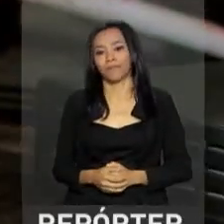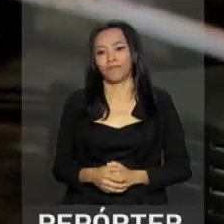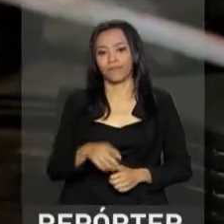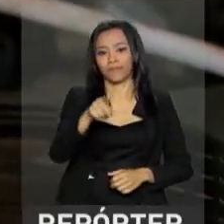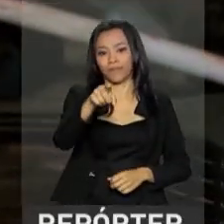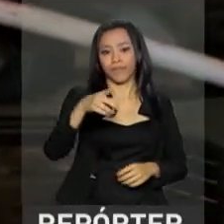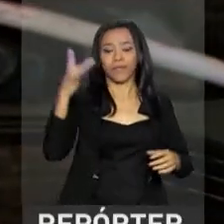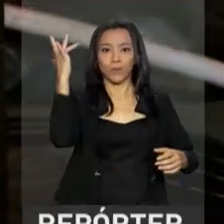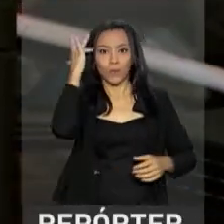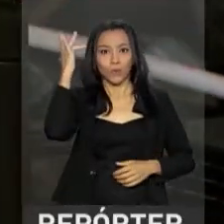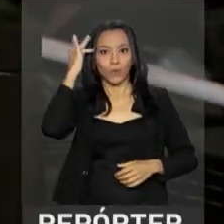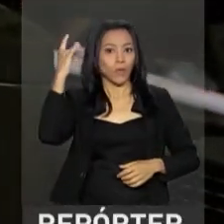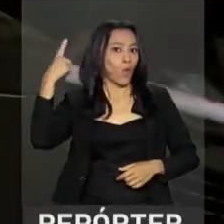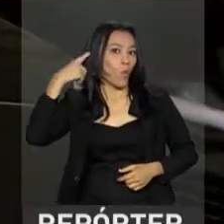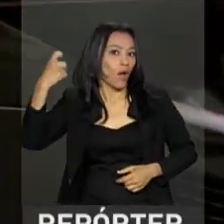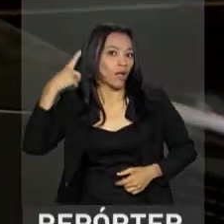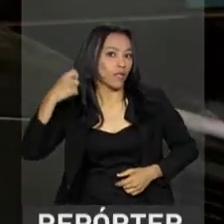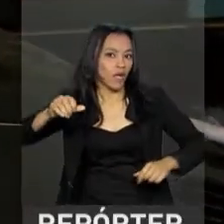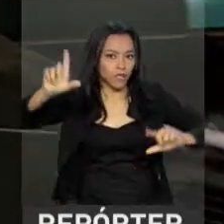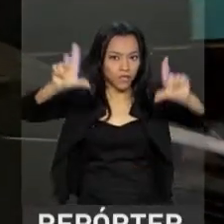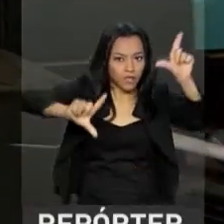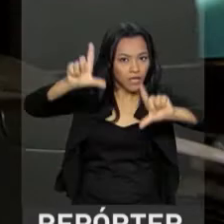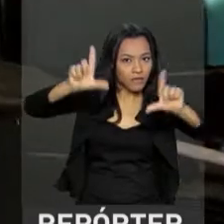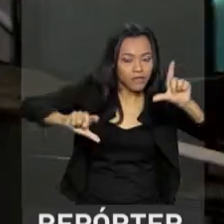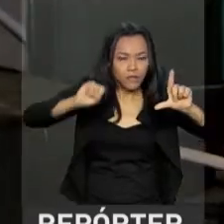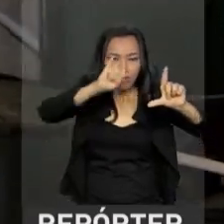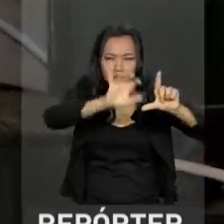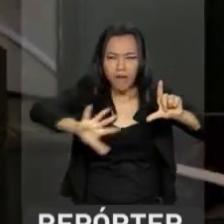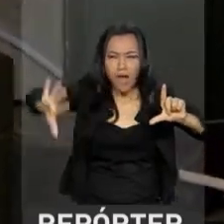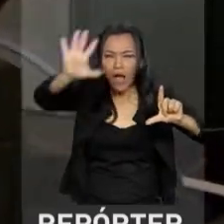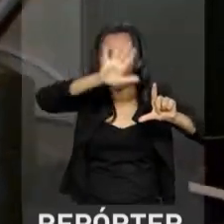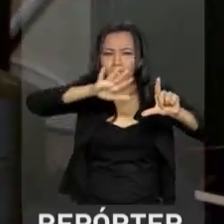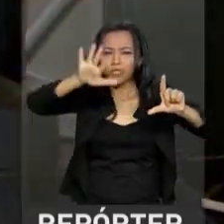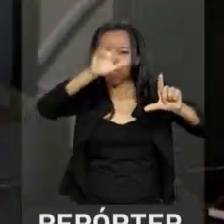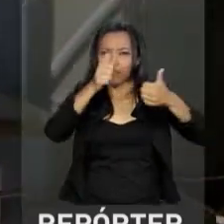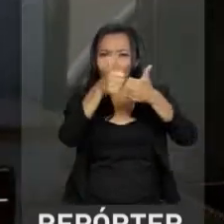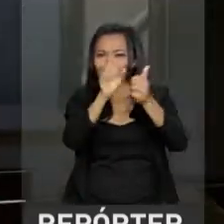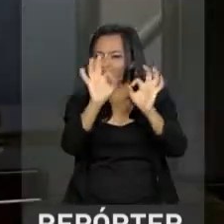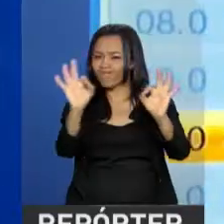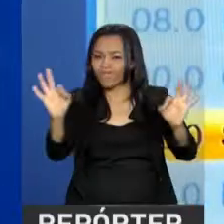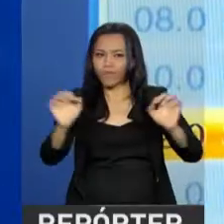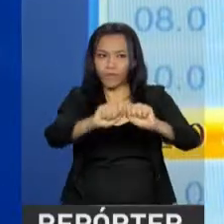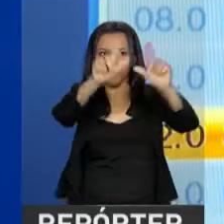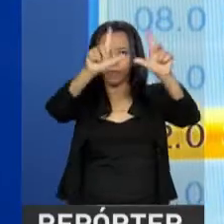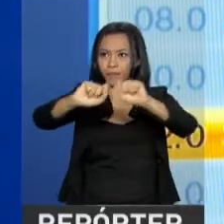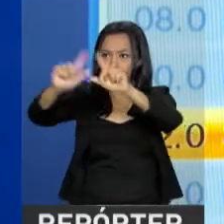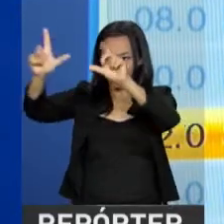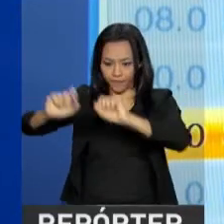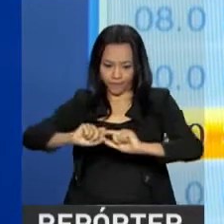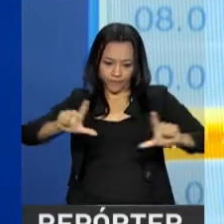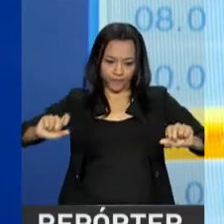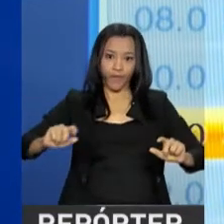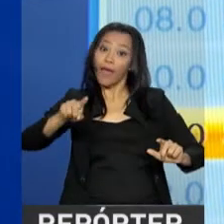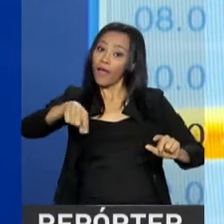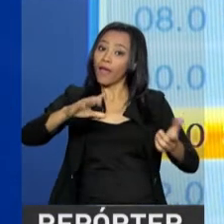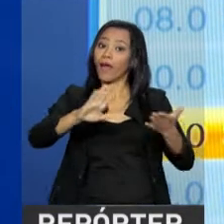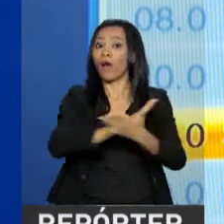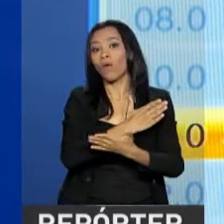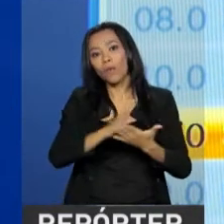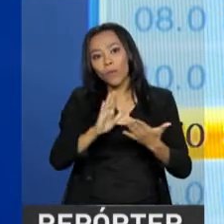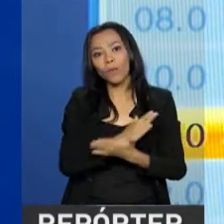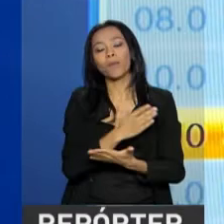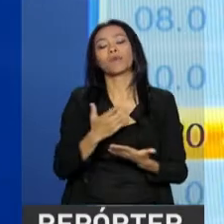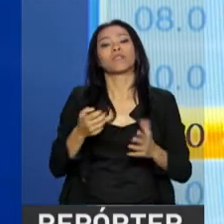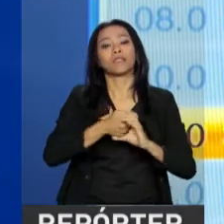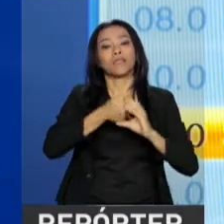Mais qualidade de som e imagem, multiprogramação e interatividade. Essas são apenas algumas das